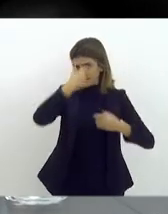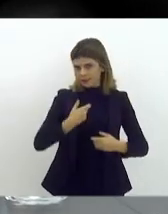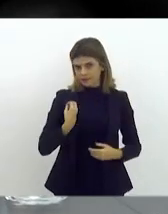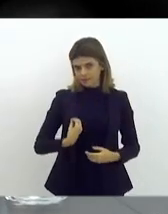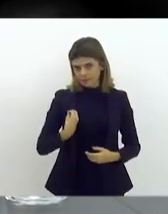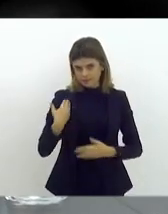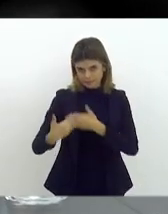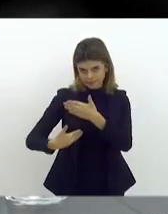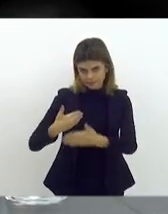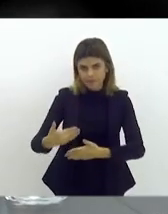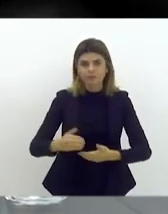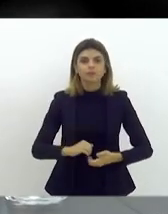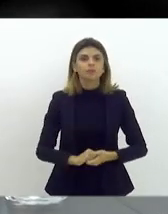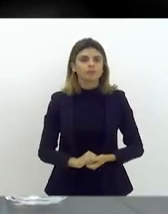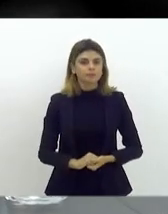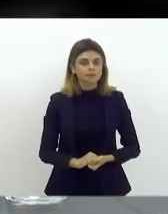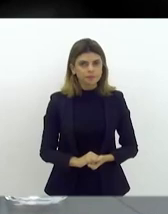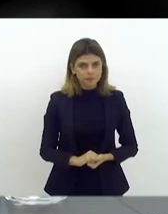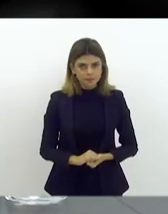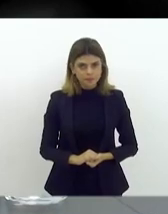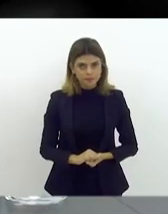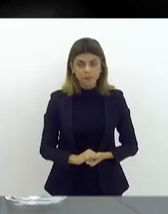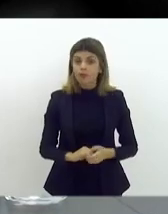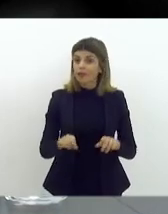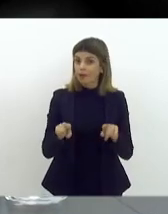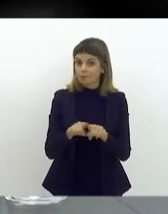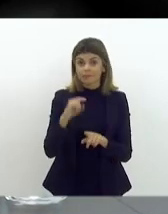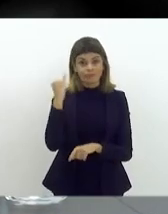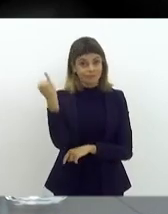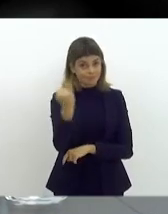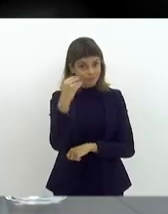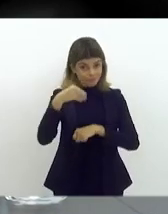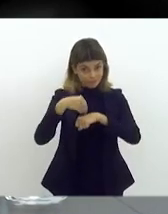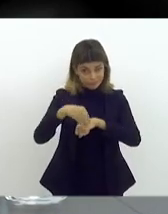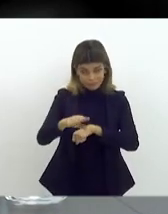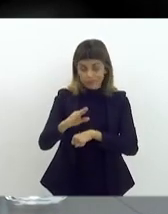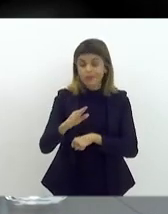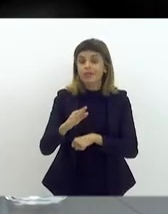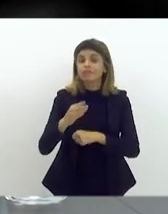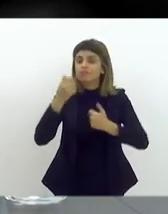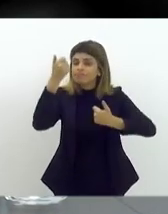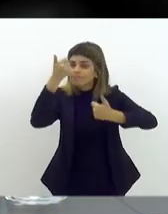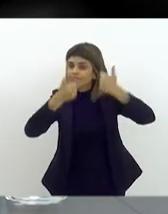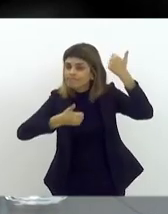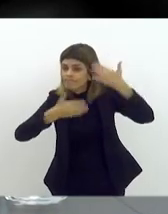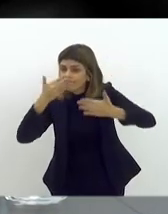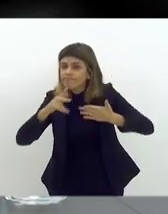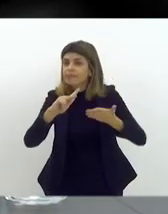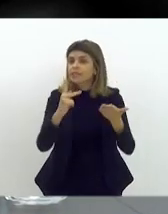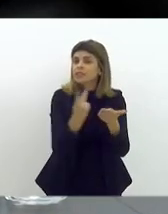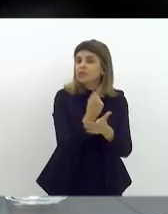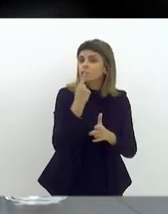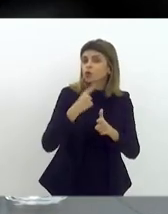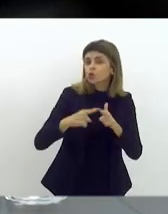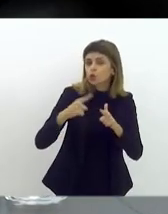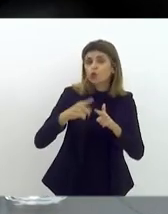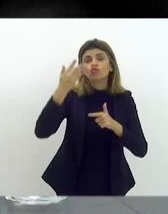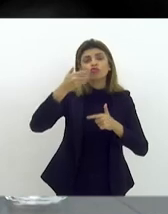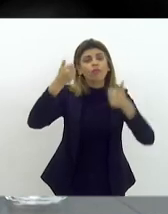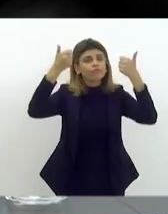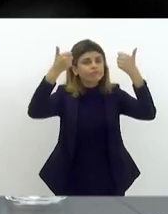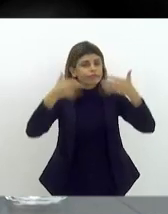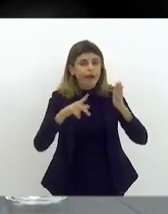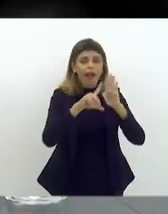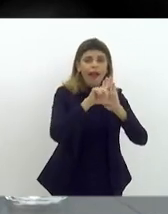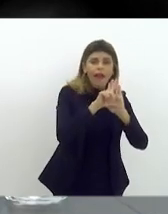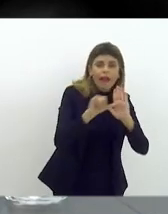pode passar para o próximo e é importante a gente já começar a fazer uma conjugação desses dispositivos que a gente vem trabalhando né